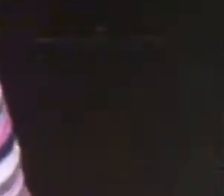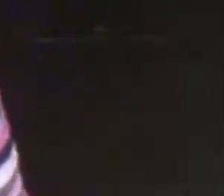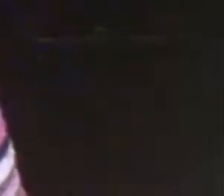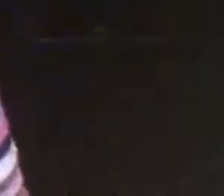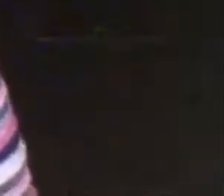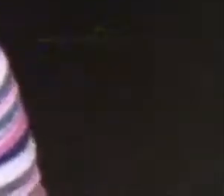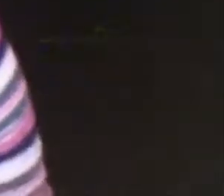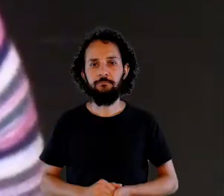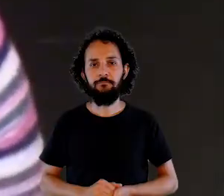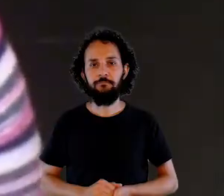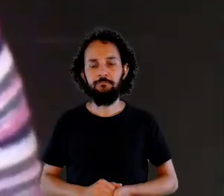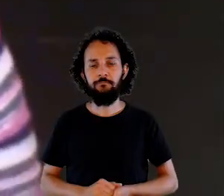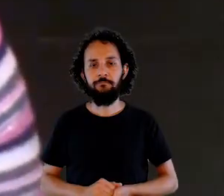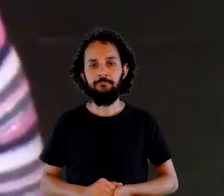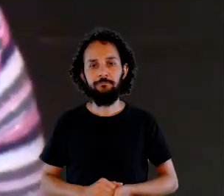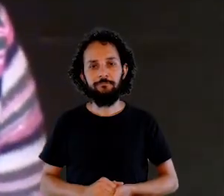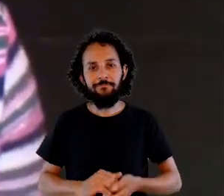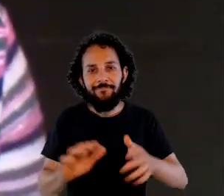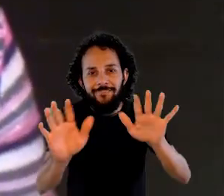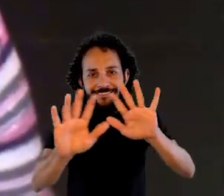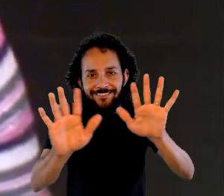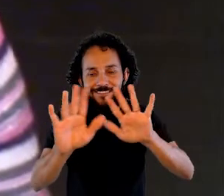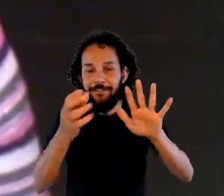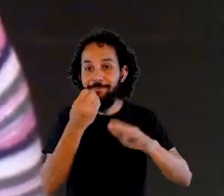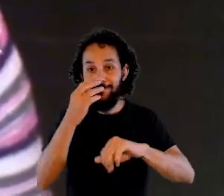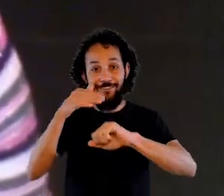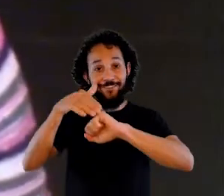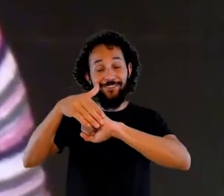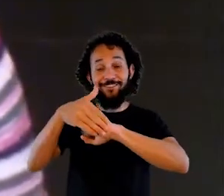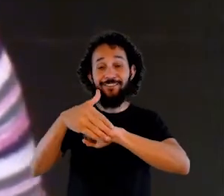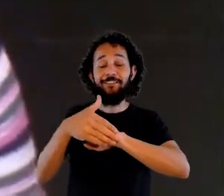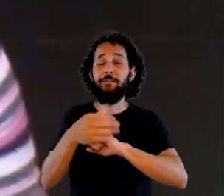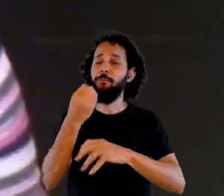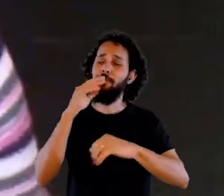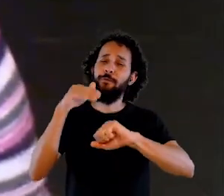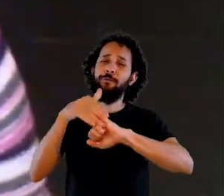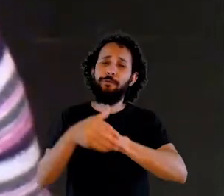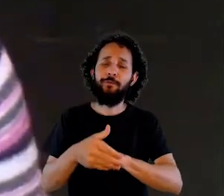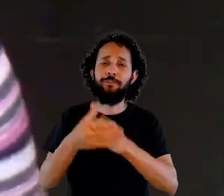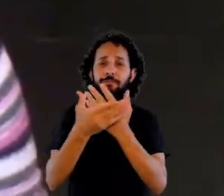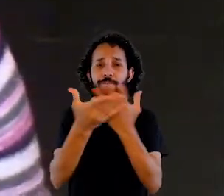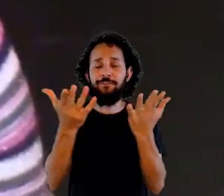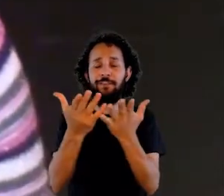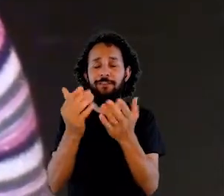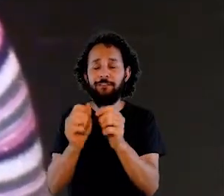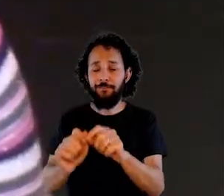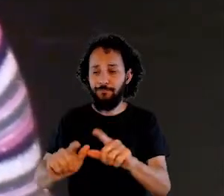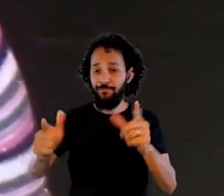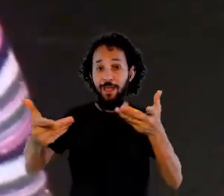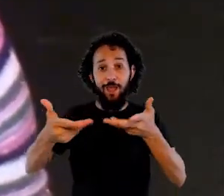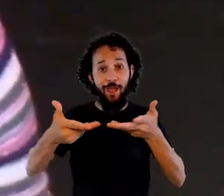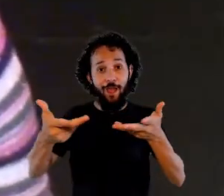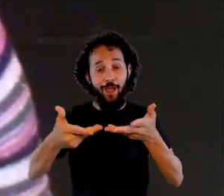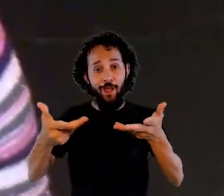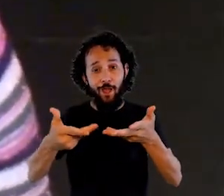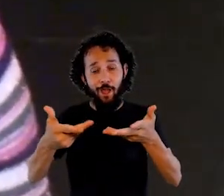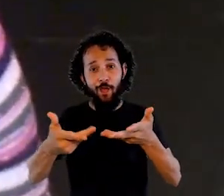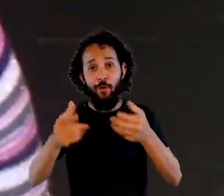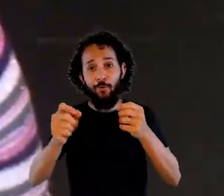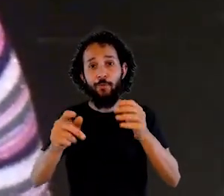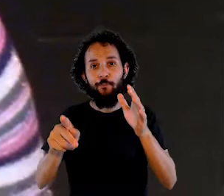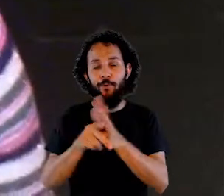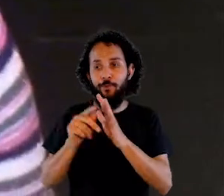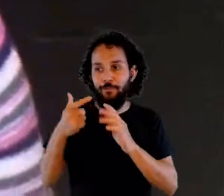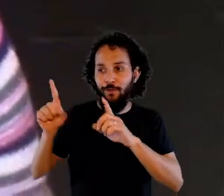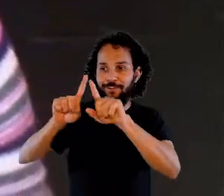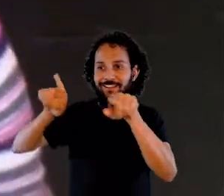Ei, pessoal, boa noite para os que estão chegando, que estão vindo da outra sala, para quem está